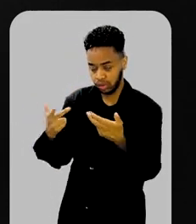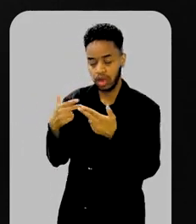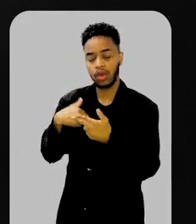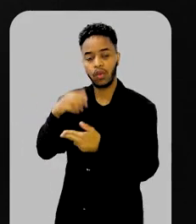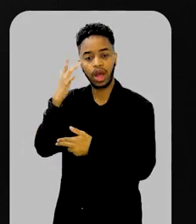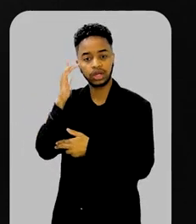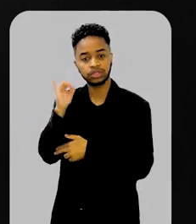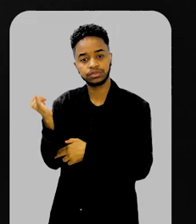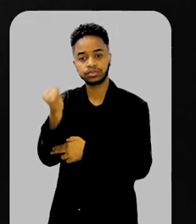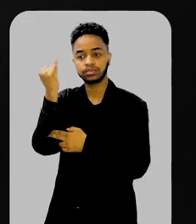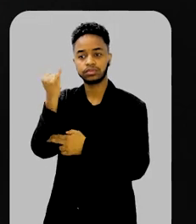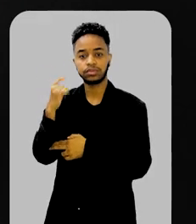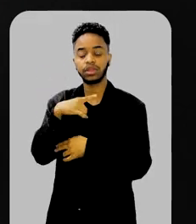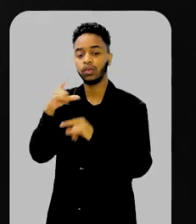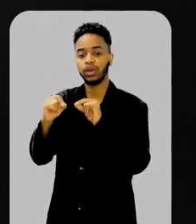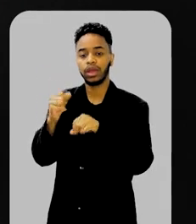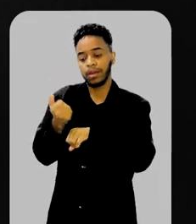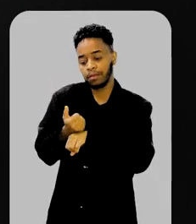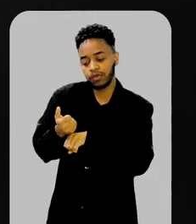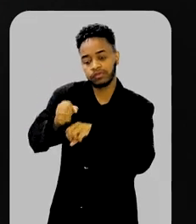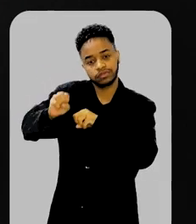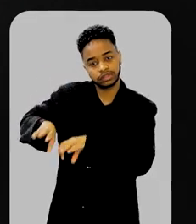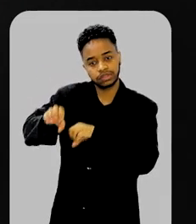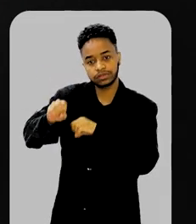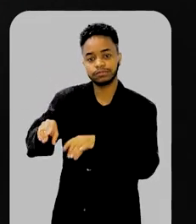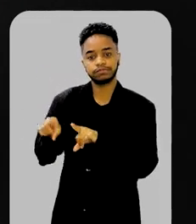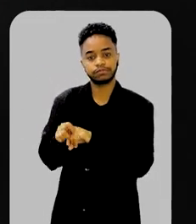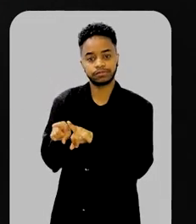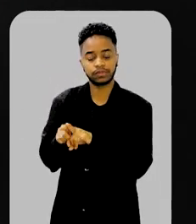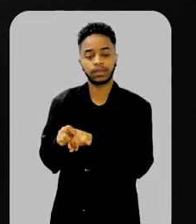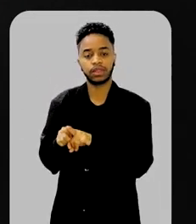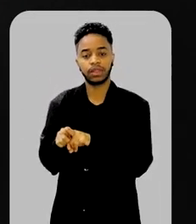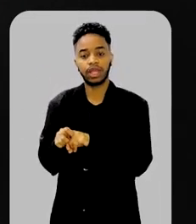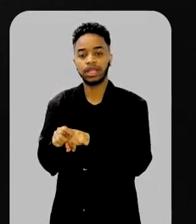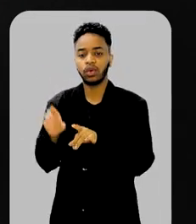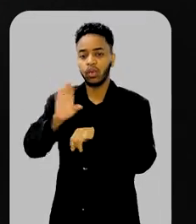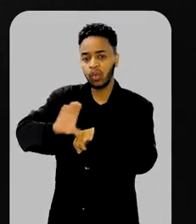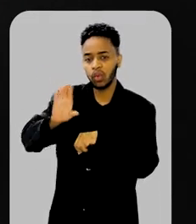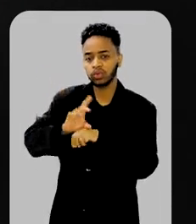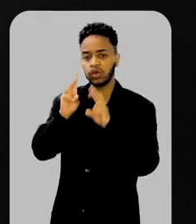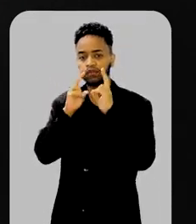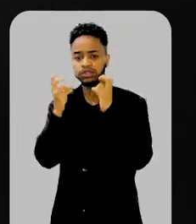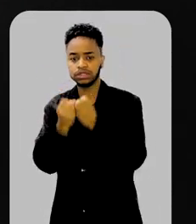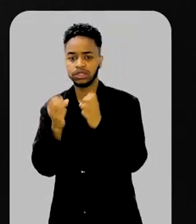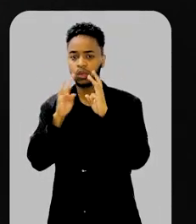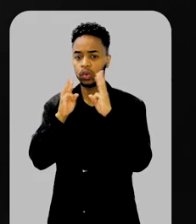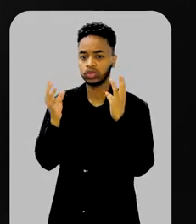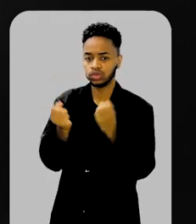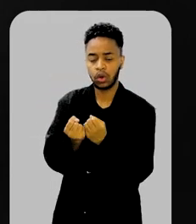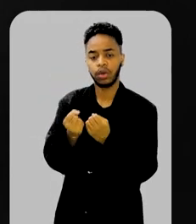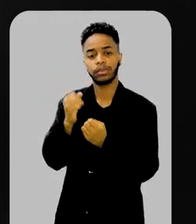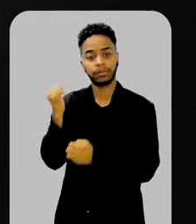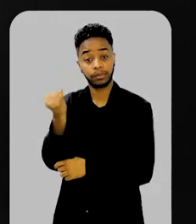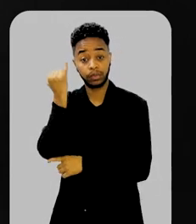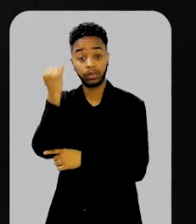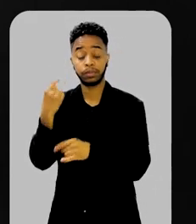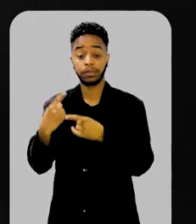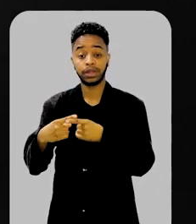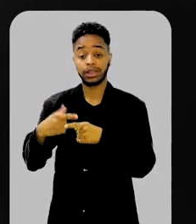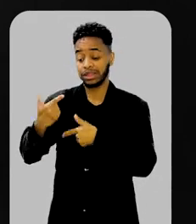acho que é fundamental que você disse de você ter a profissionalização de você ter e eh os cursos as oficinas workshops